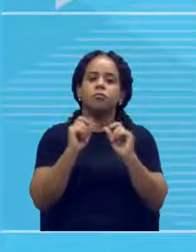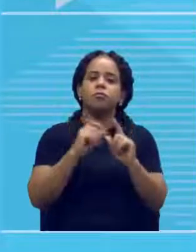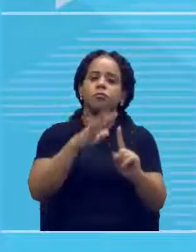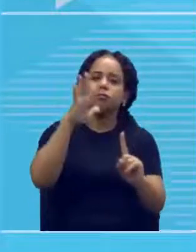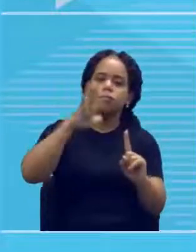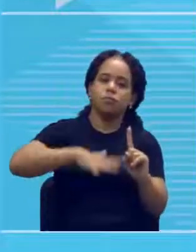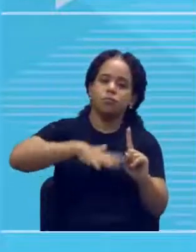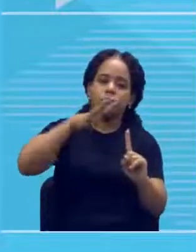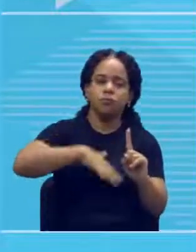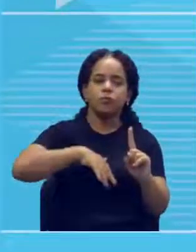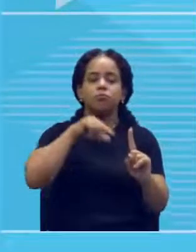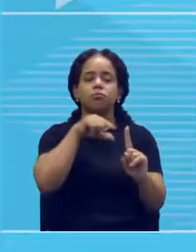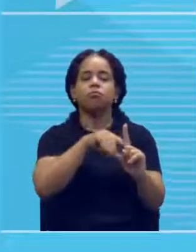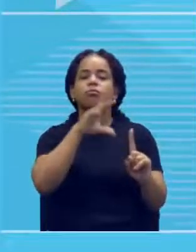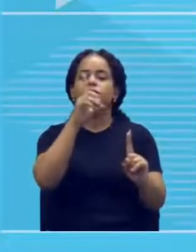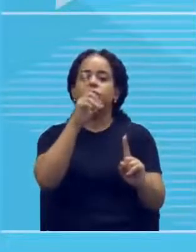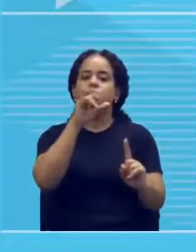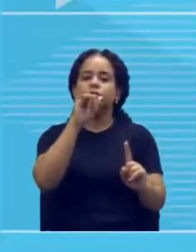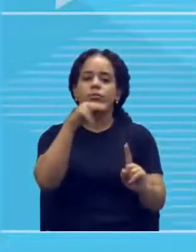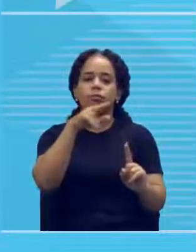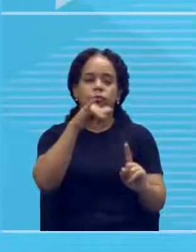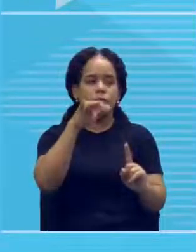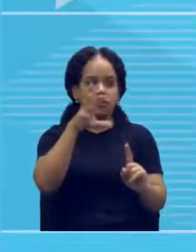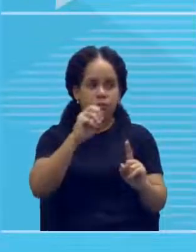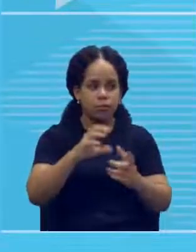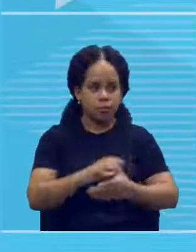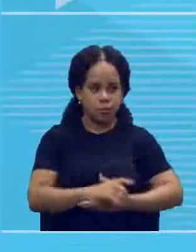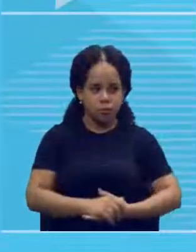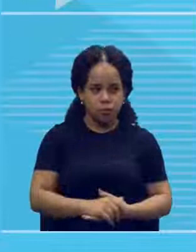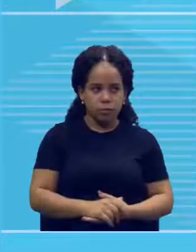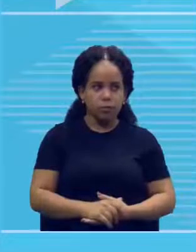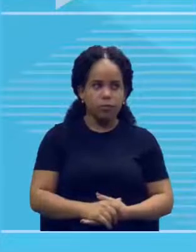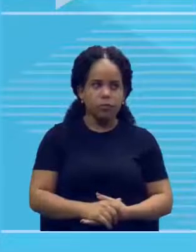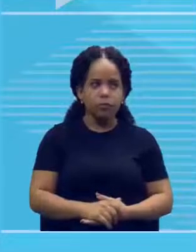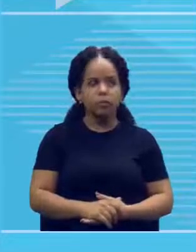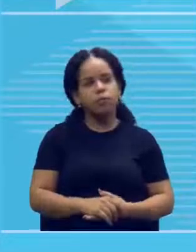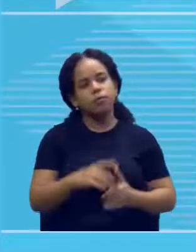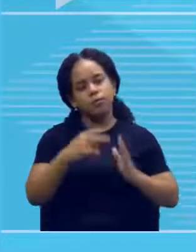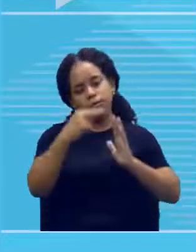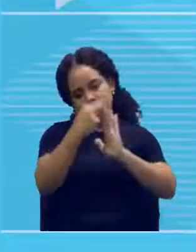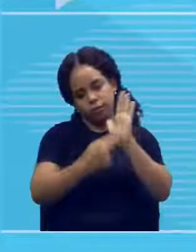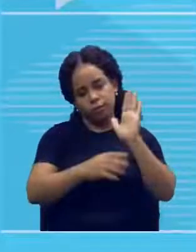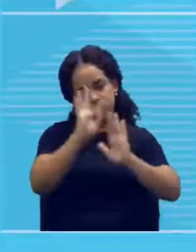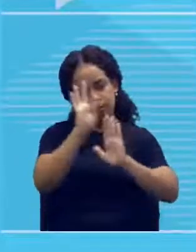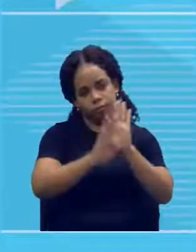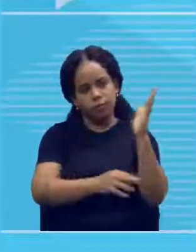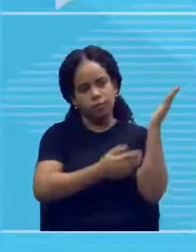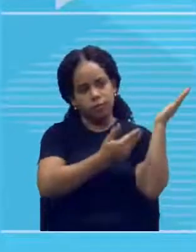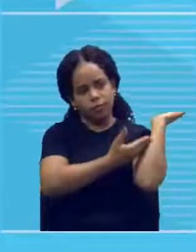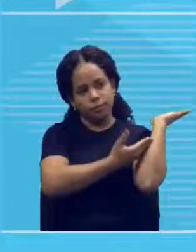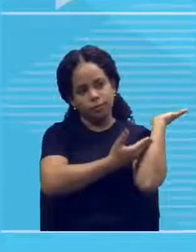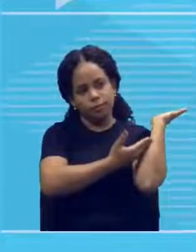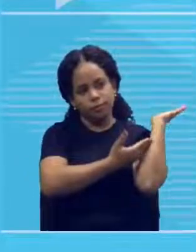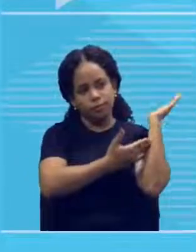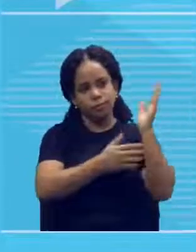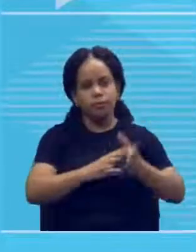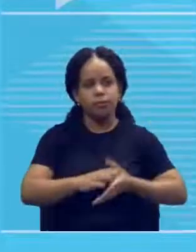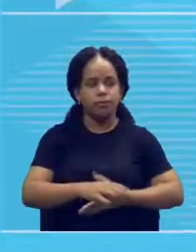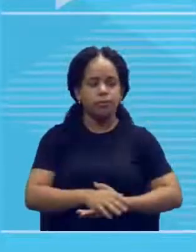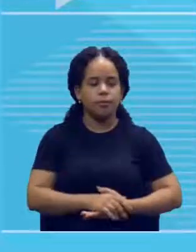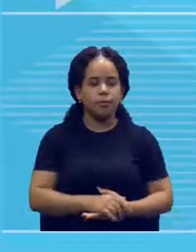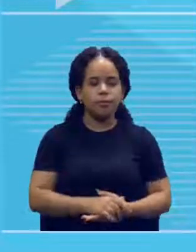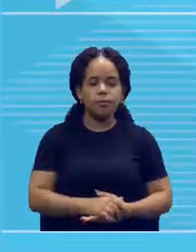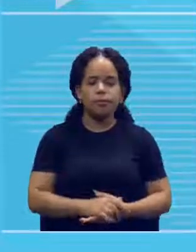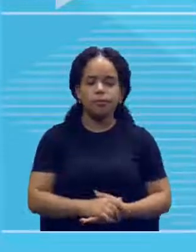Olha só, o deus das festas, né? E como no Egito Antigo, como na Índia,